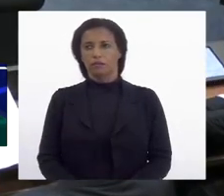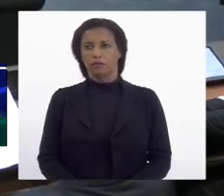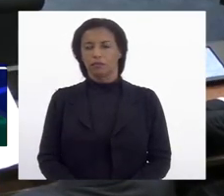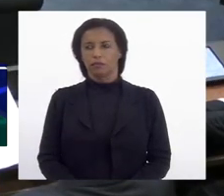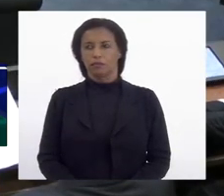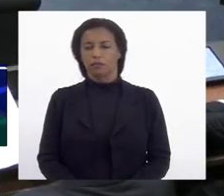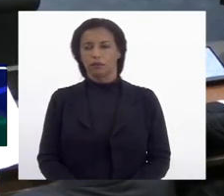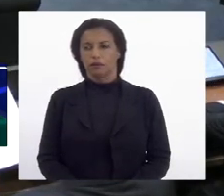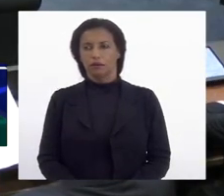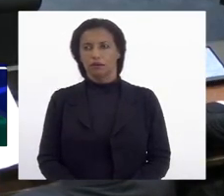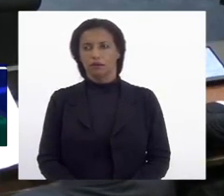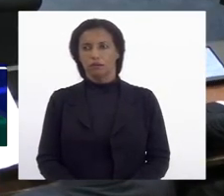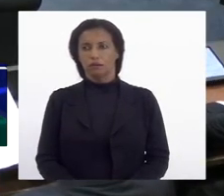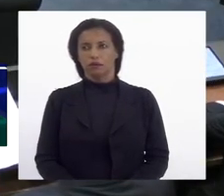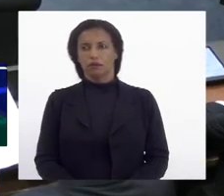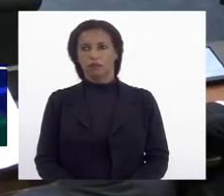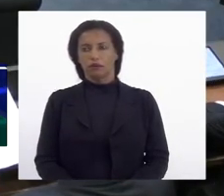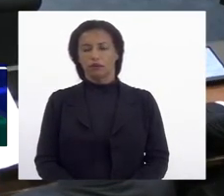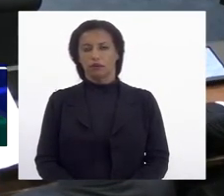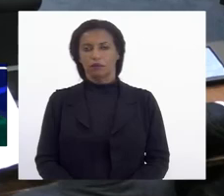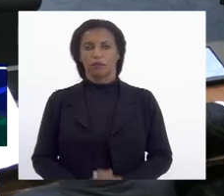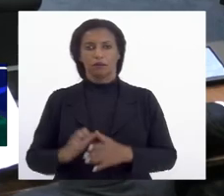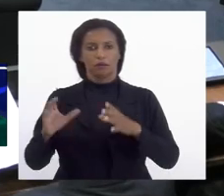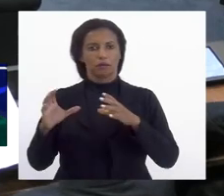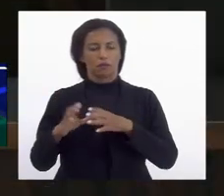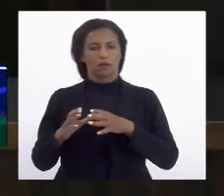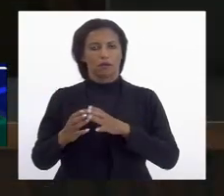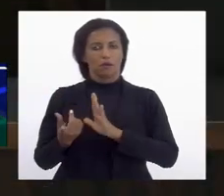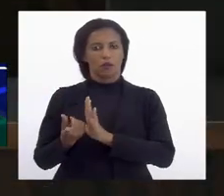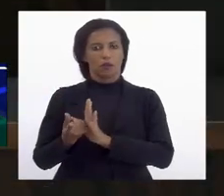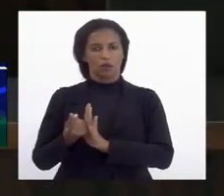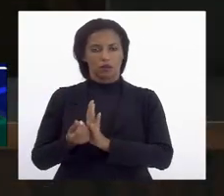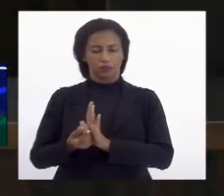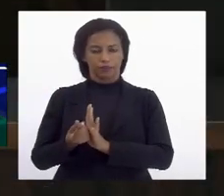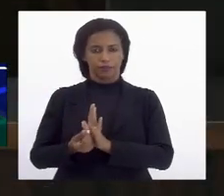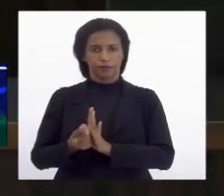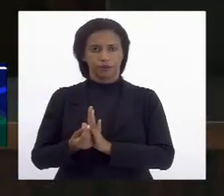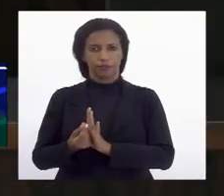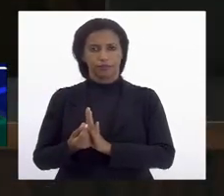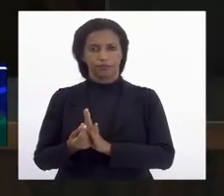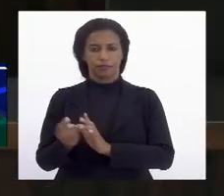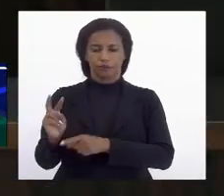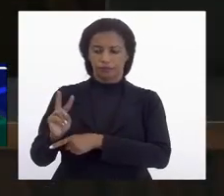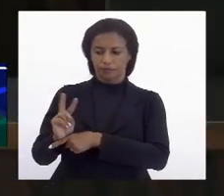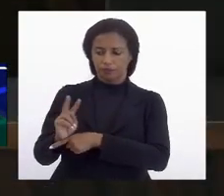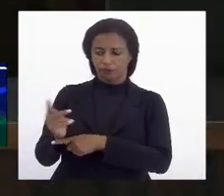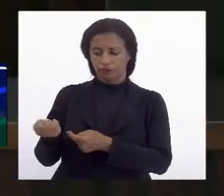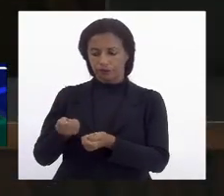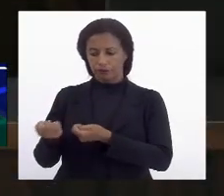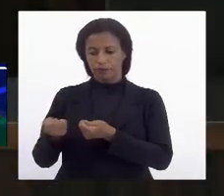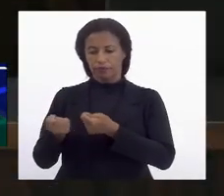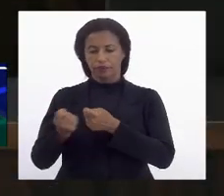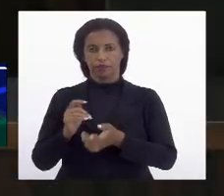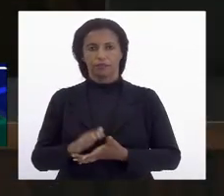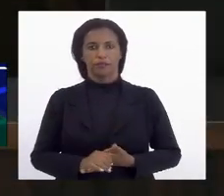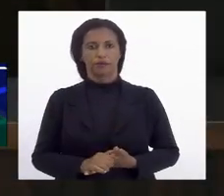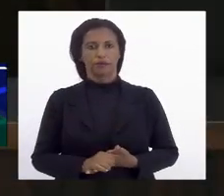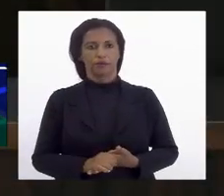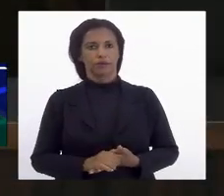pela comissão de orçamento finanças e fiscalização financeira e controle